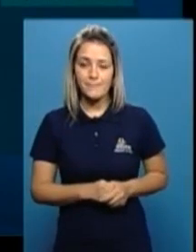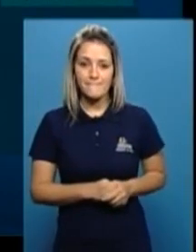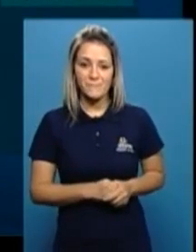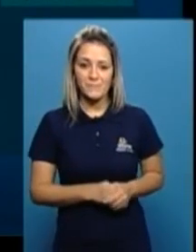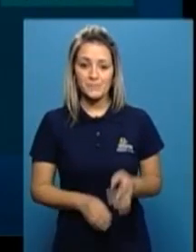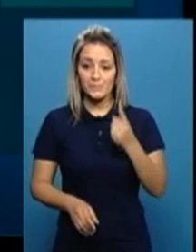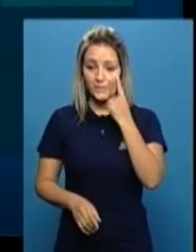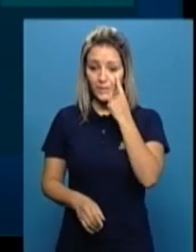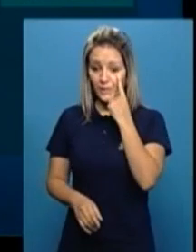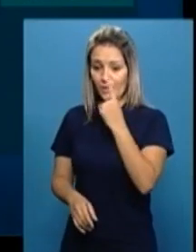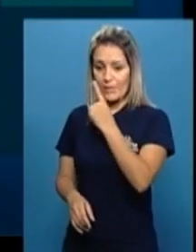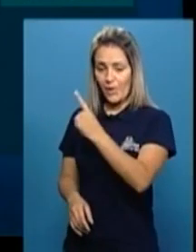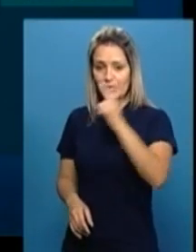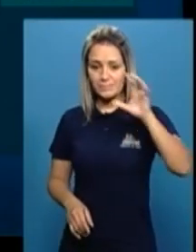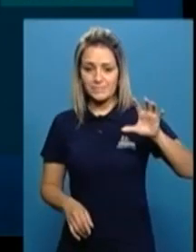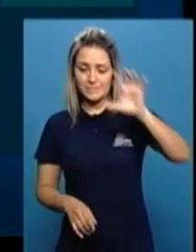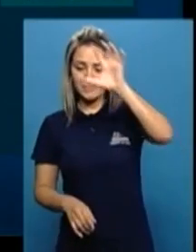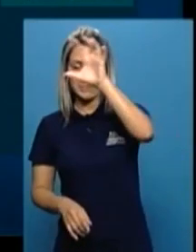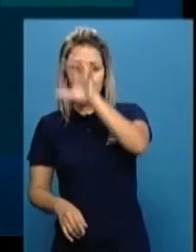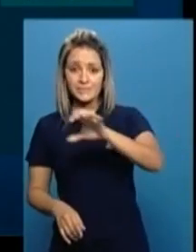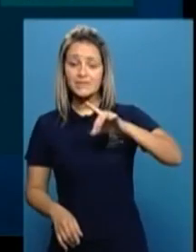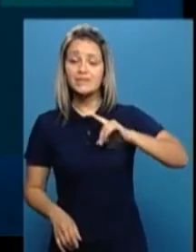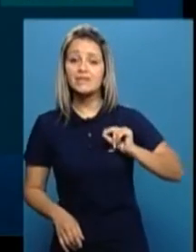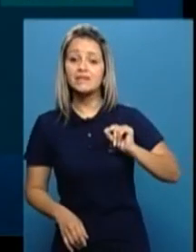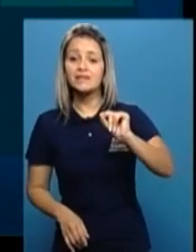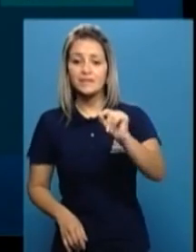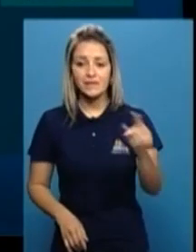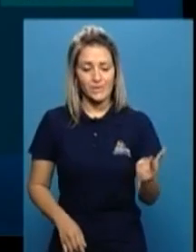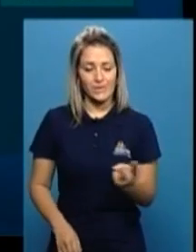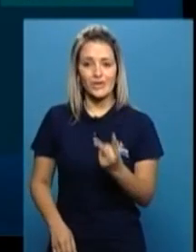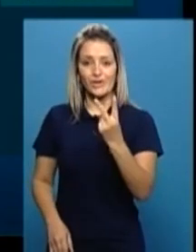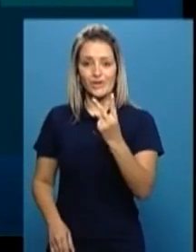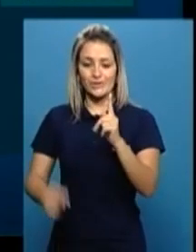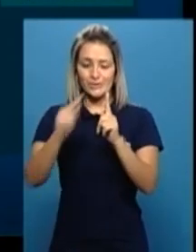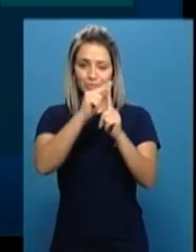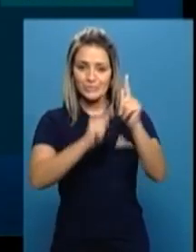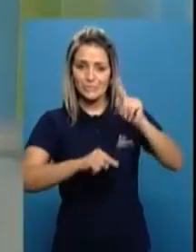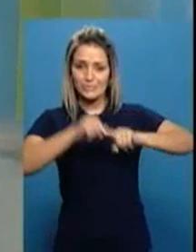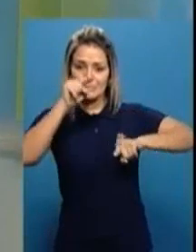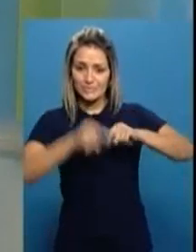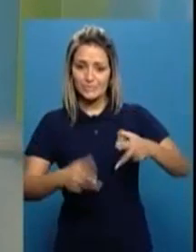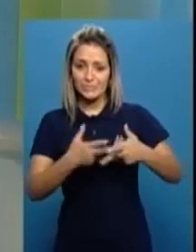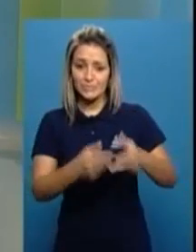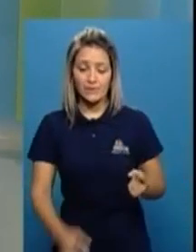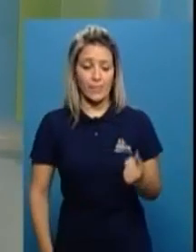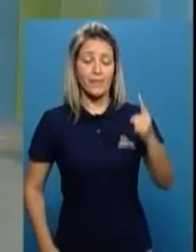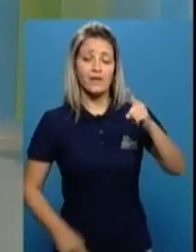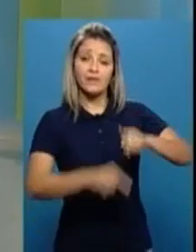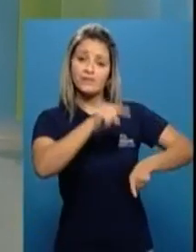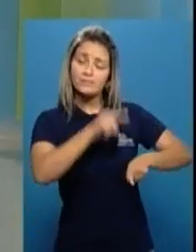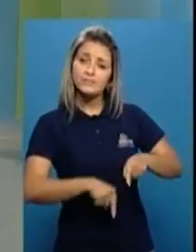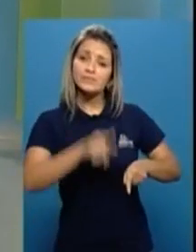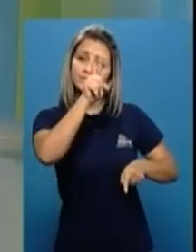Vejam aqui no nosso esquema que nós temos basicamente dois tipos de produtos. Produtos